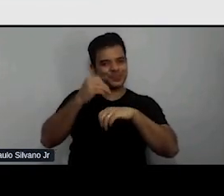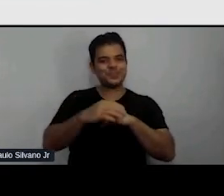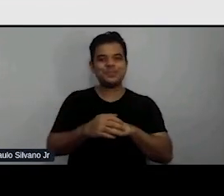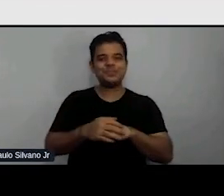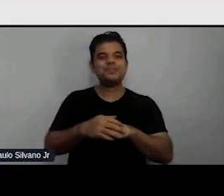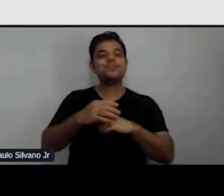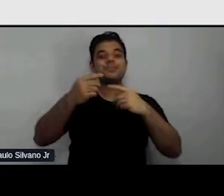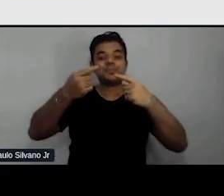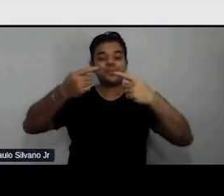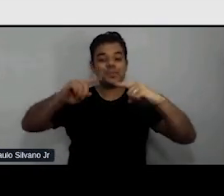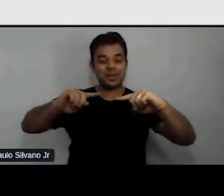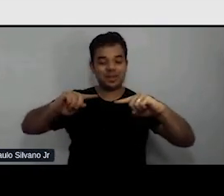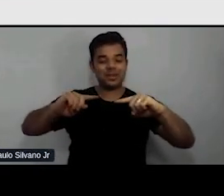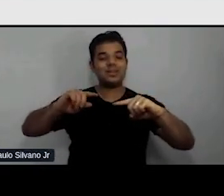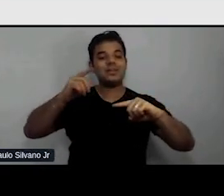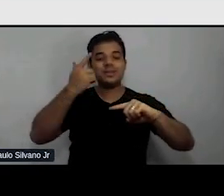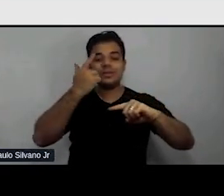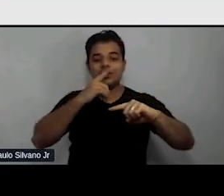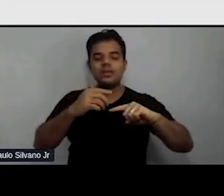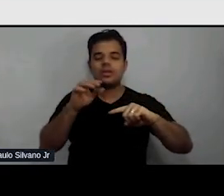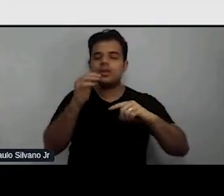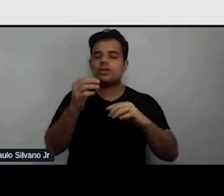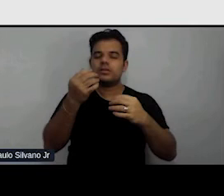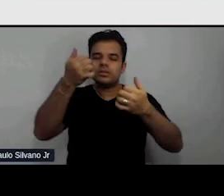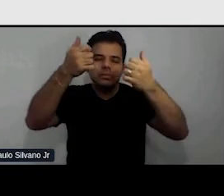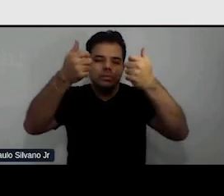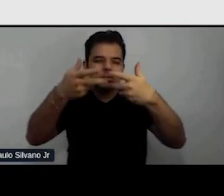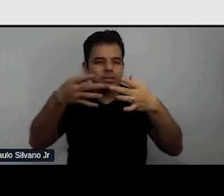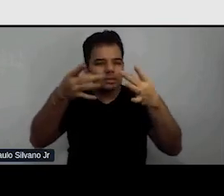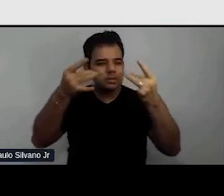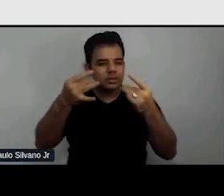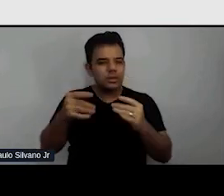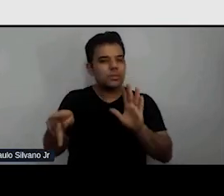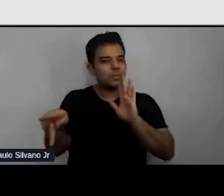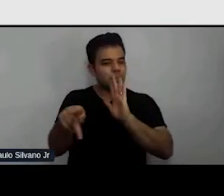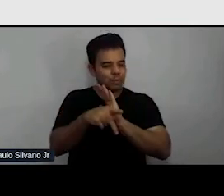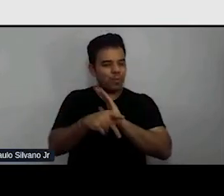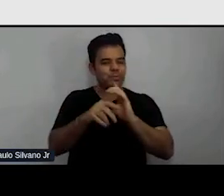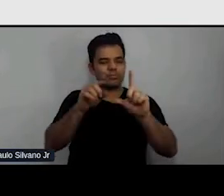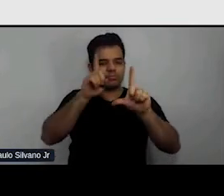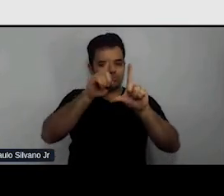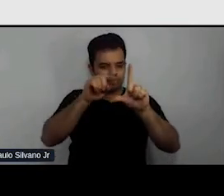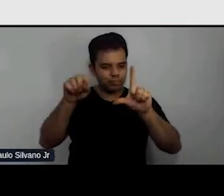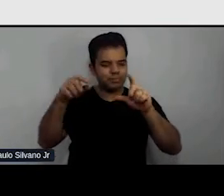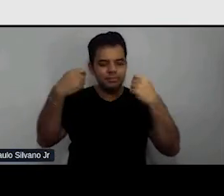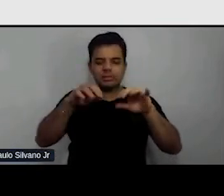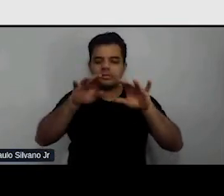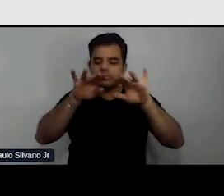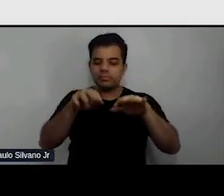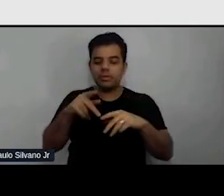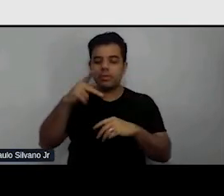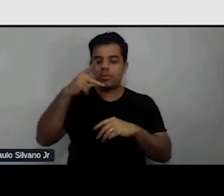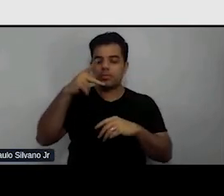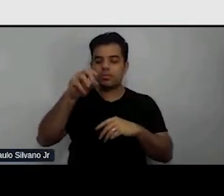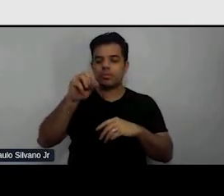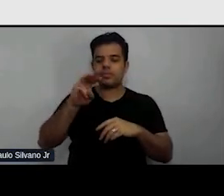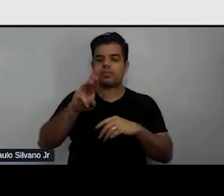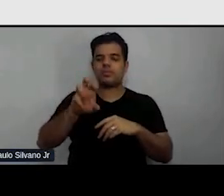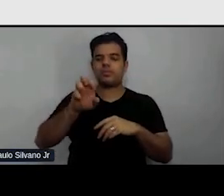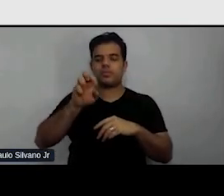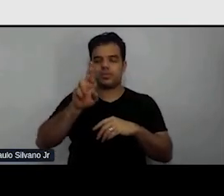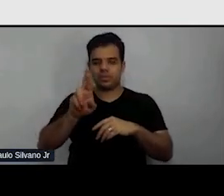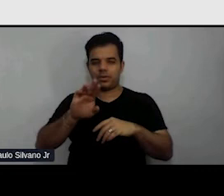Adicione um texto alternativo a todos os gráficos no Power BI. No Power BI tem um lugar que você pode escrever o